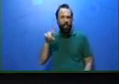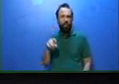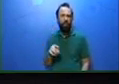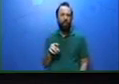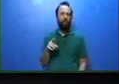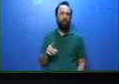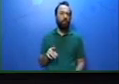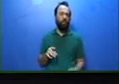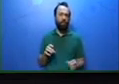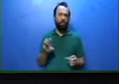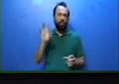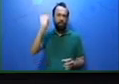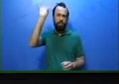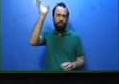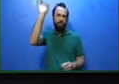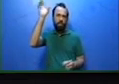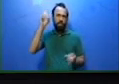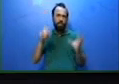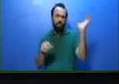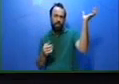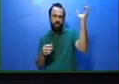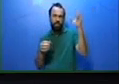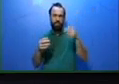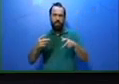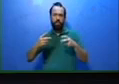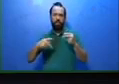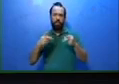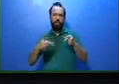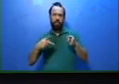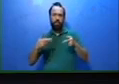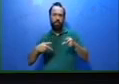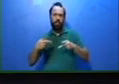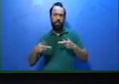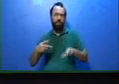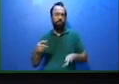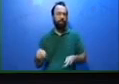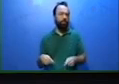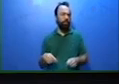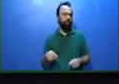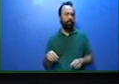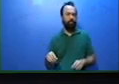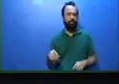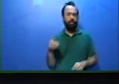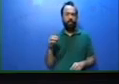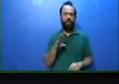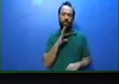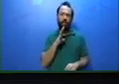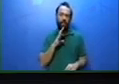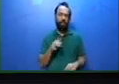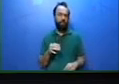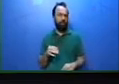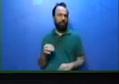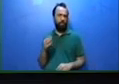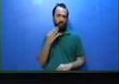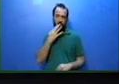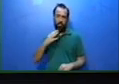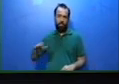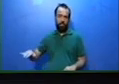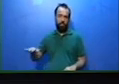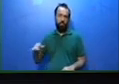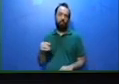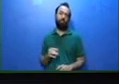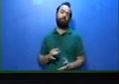lâmpadas pudessem conversar? Conheça também o Eric, um garoto